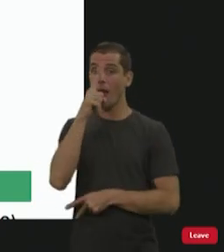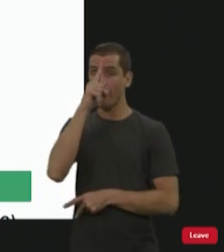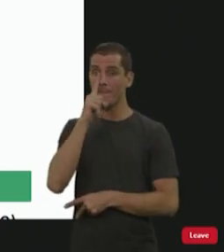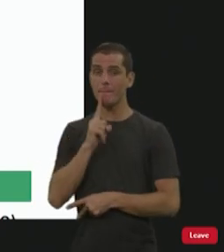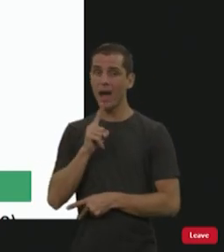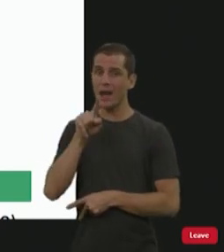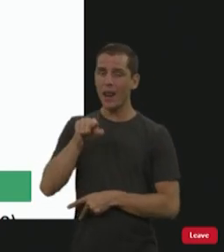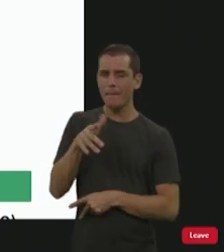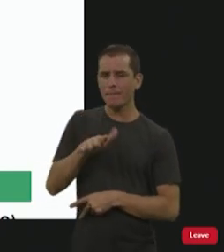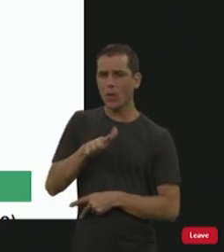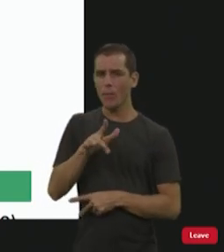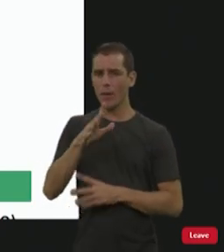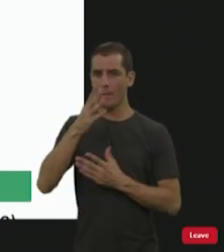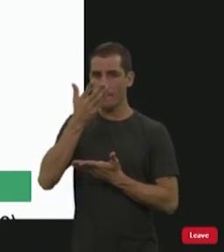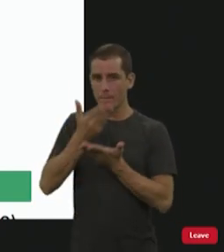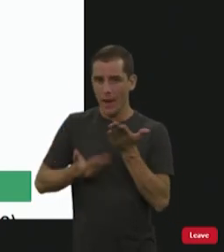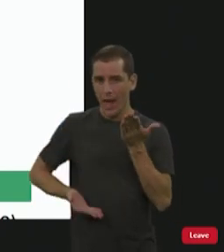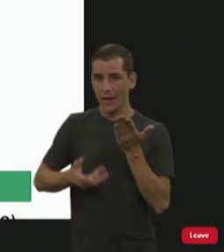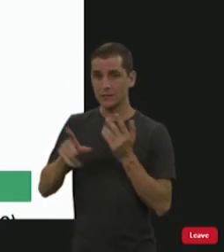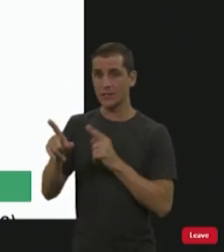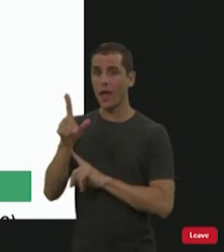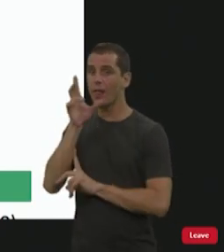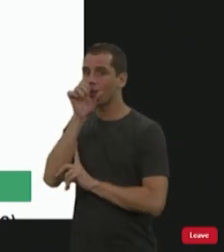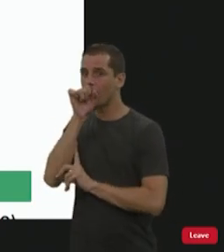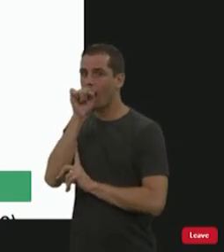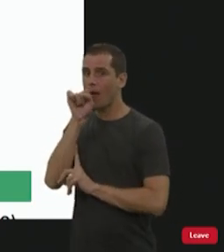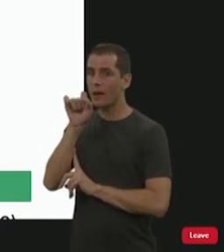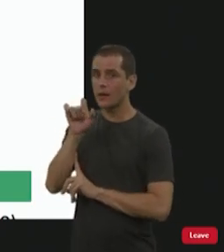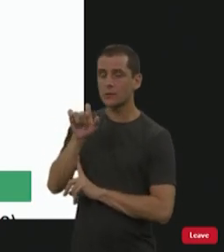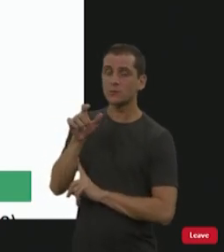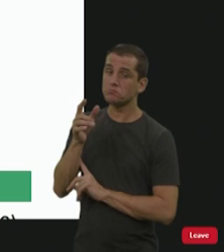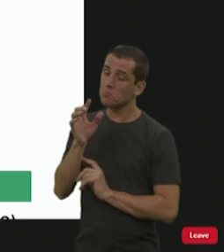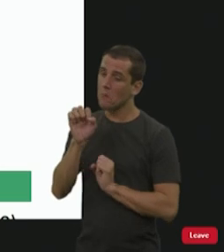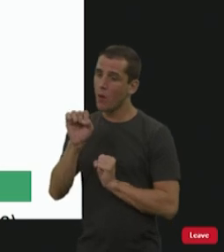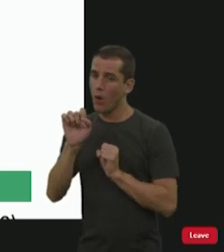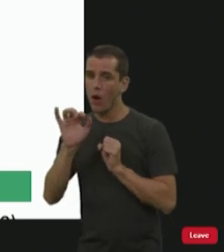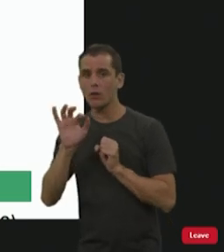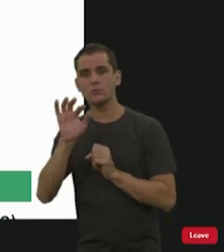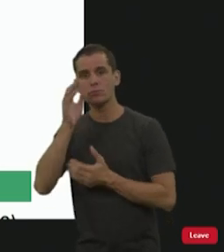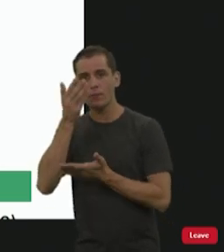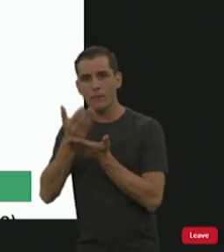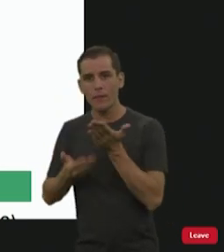laranja, provável perda, e em verde a distribuição de presente gordura. Então,